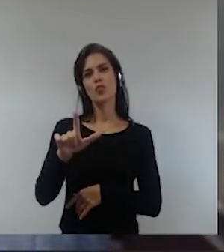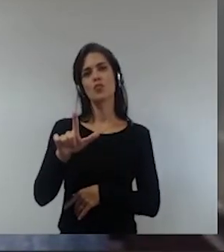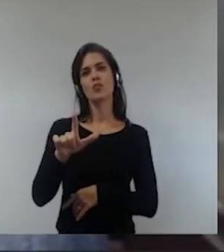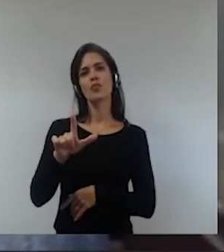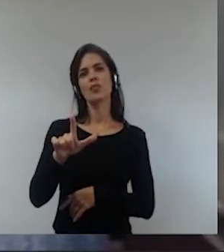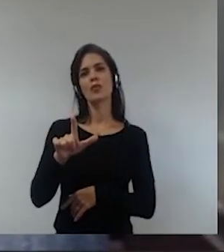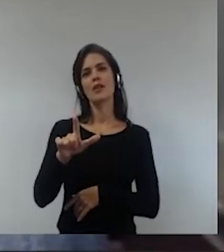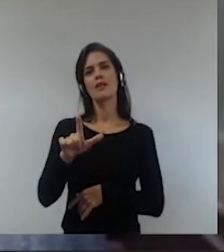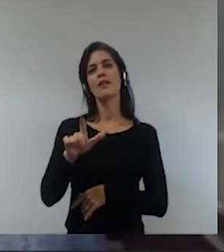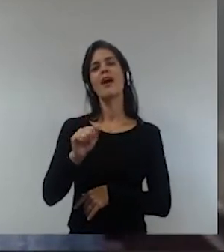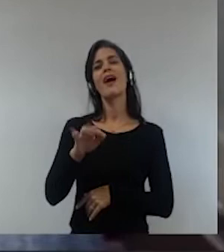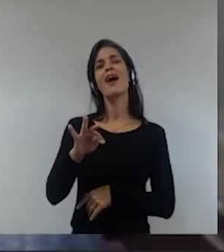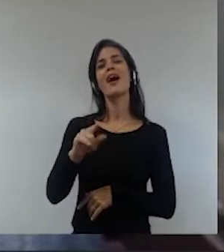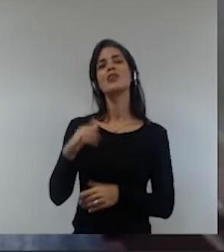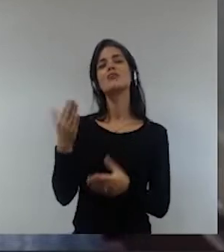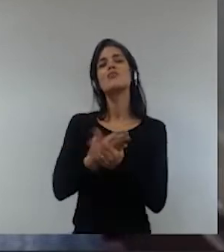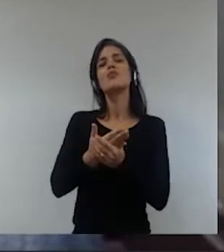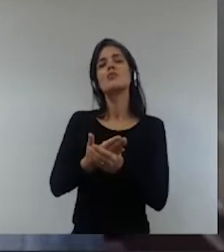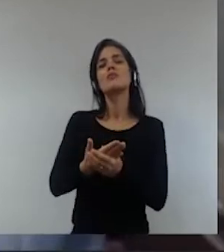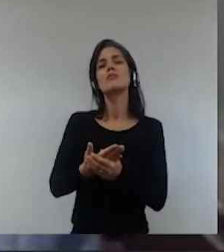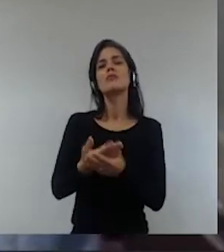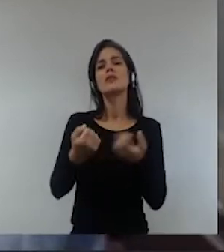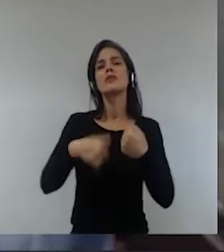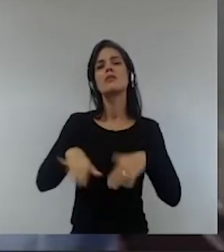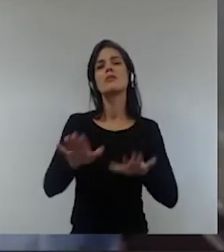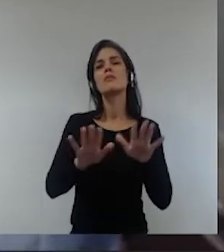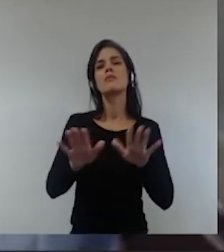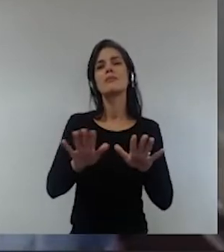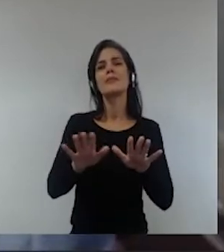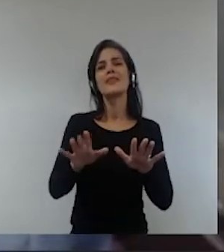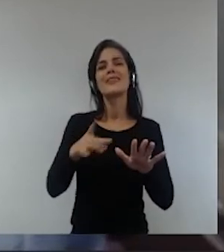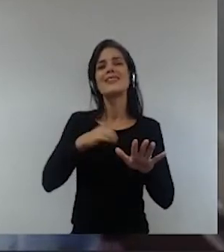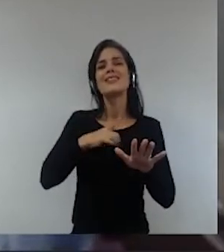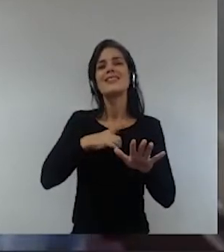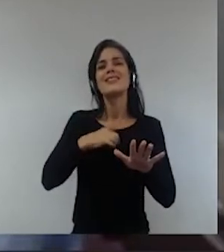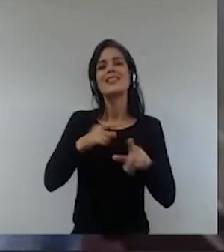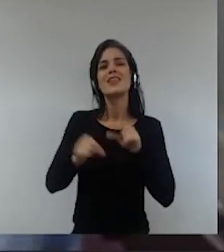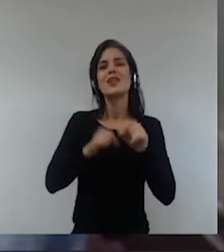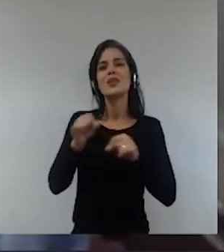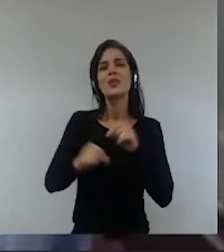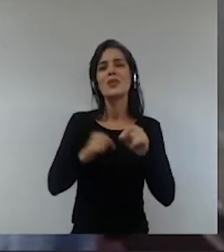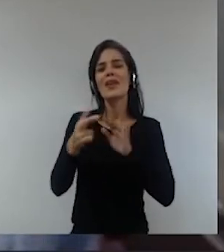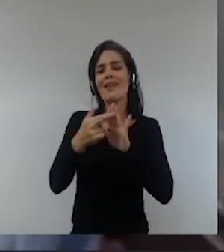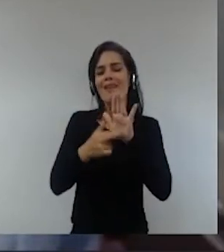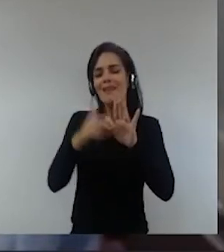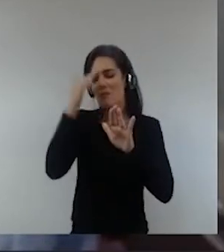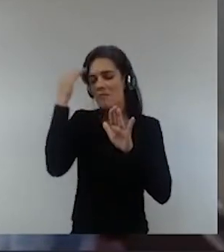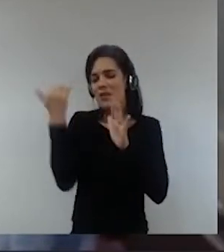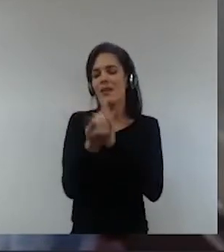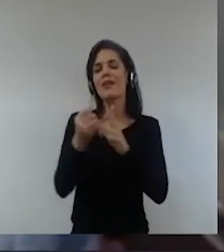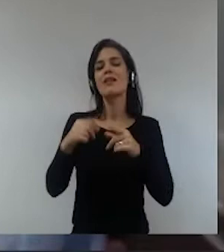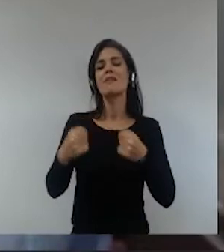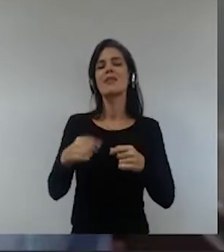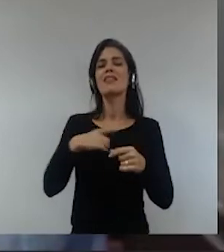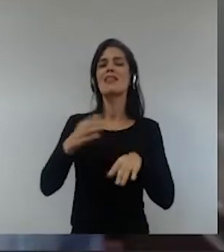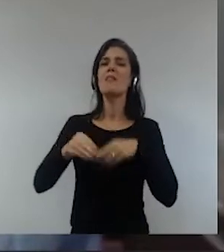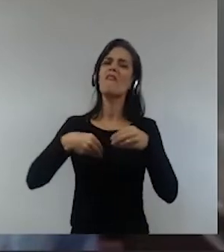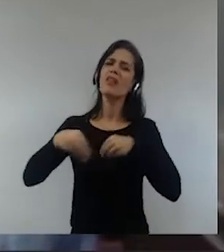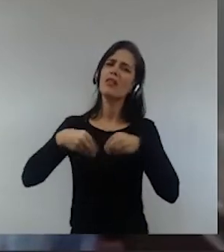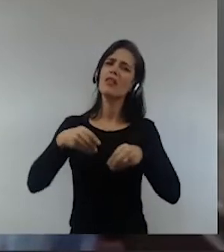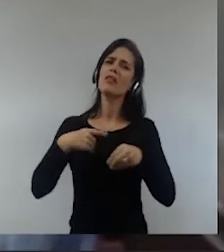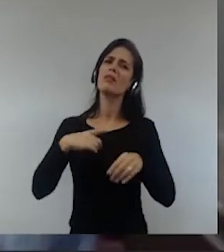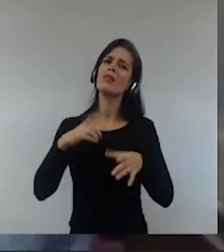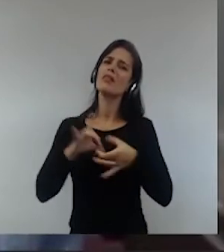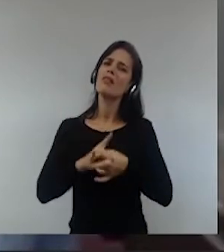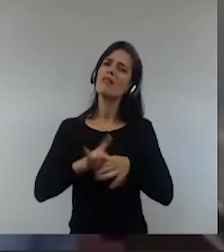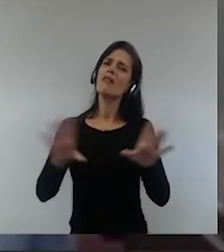atos processuais não precisam ocorrer de acordo com determinadas formas específicas. Há uma liberdade, uma flexibilidade